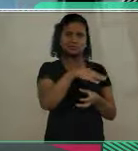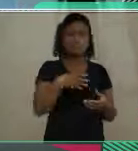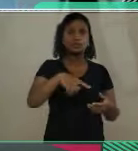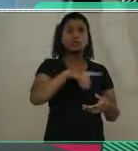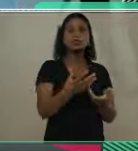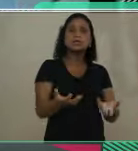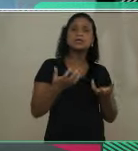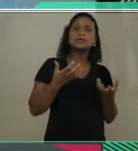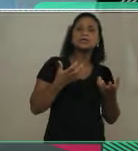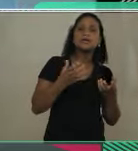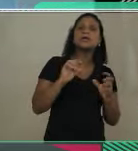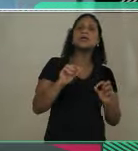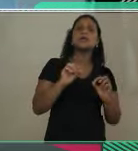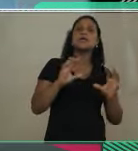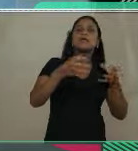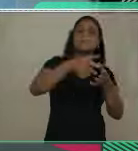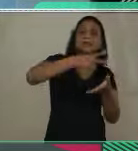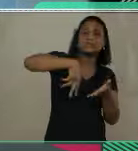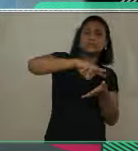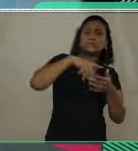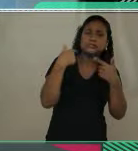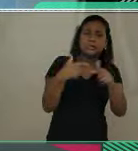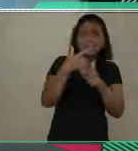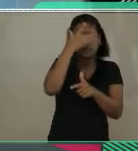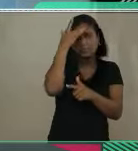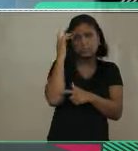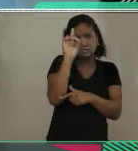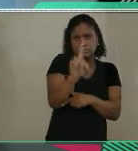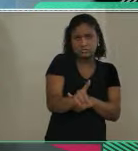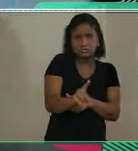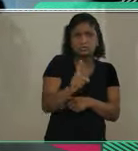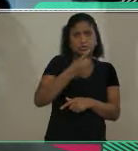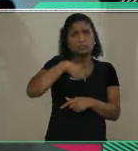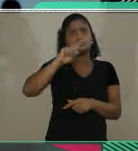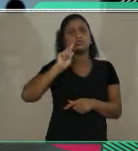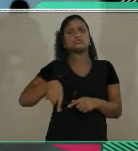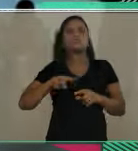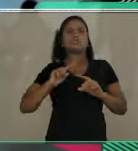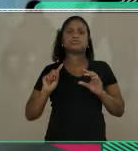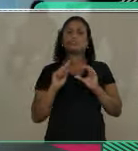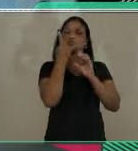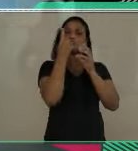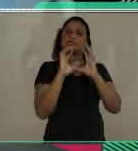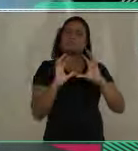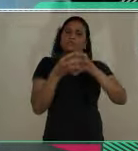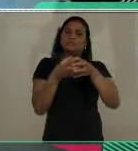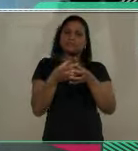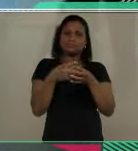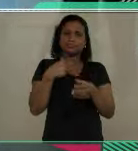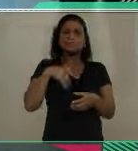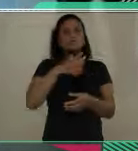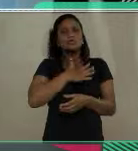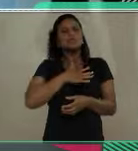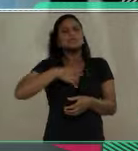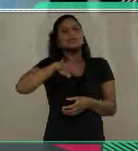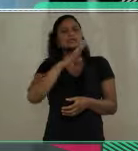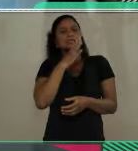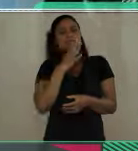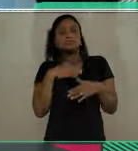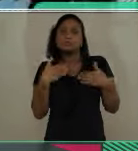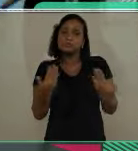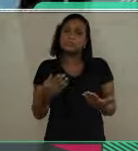grande motivação da nossa companhia. A gente não quer ser uma companhia de dança que trabalha com pessoas com